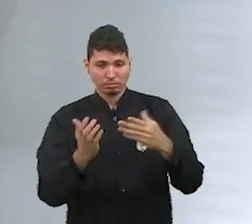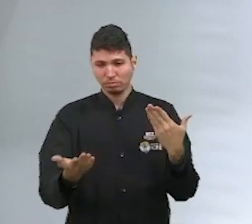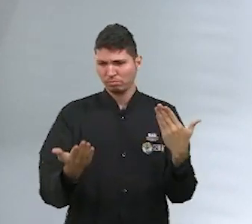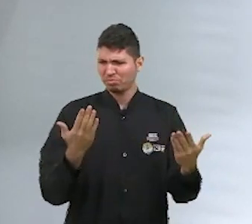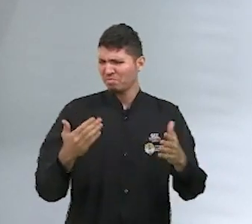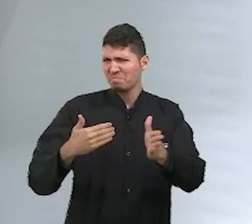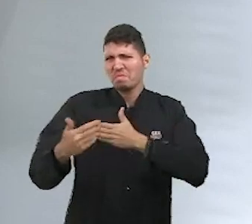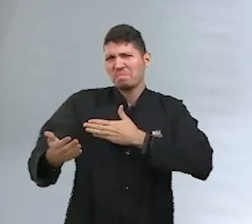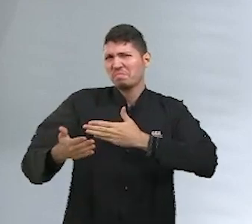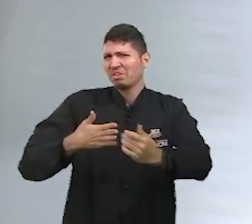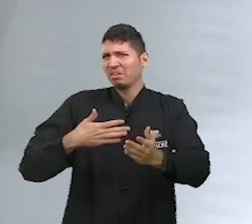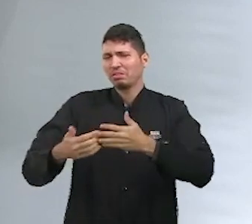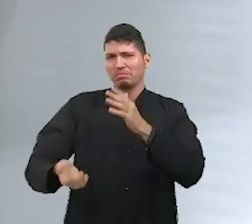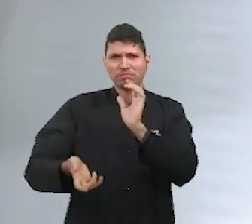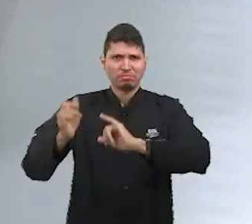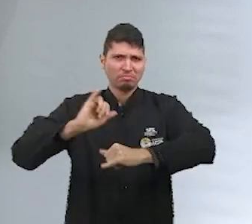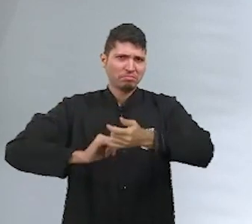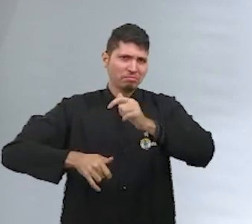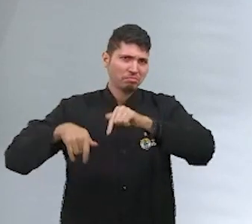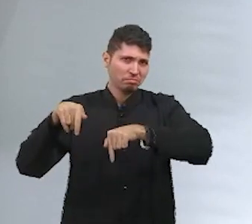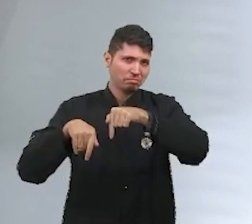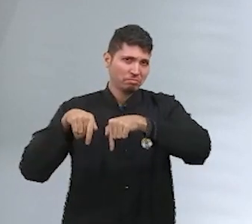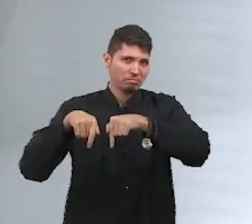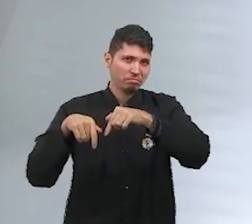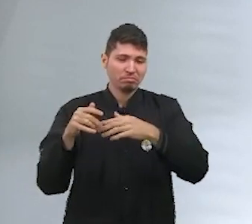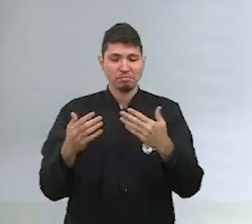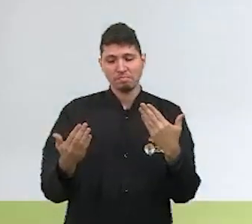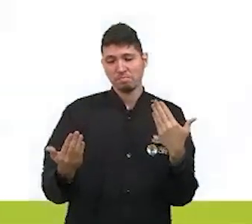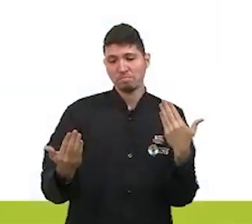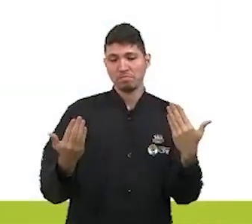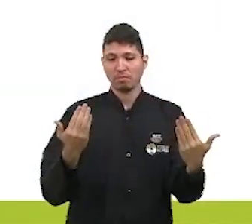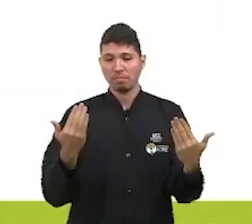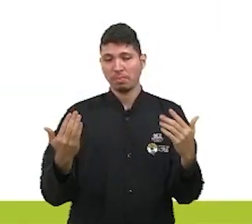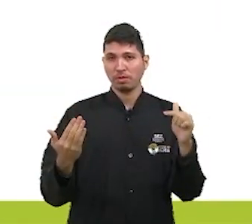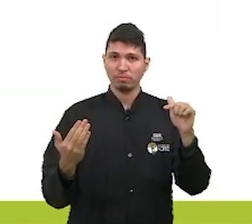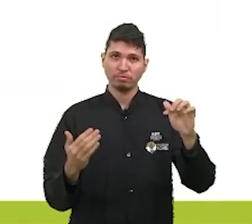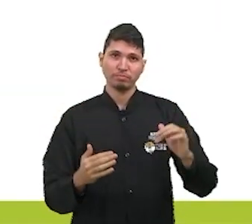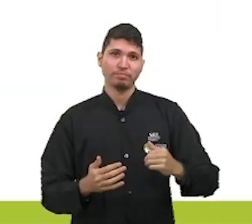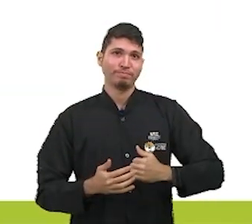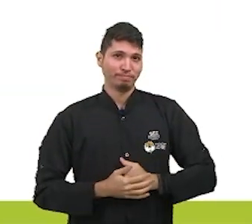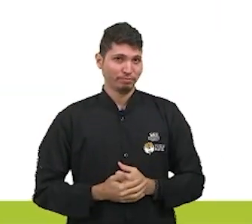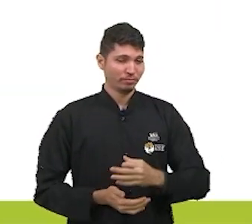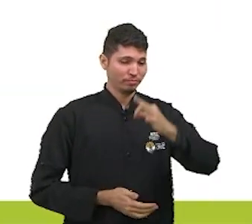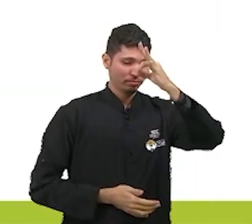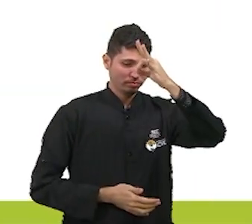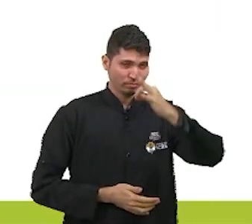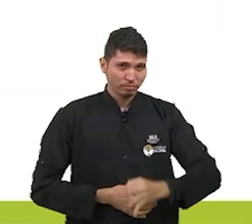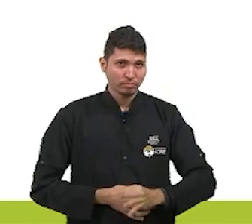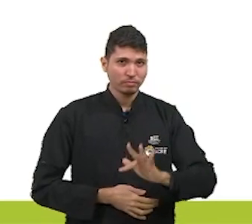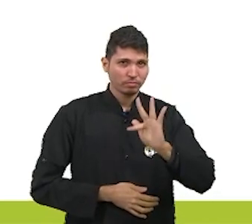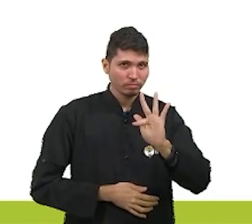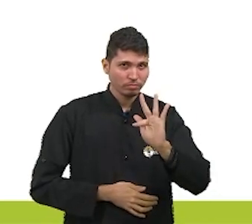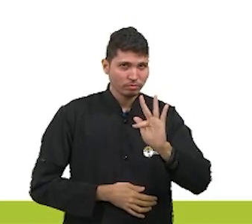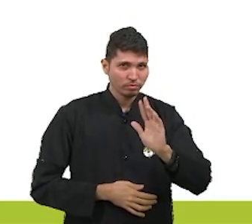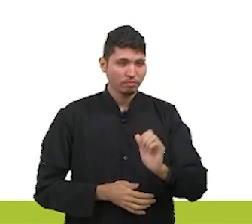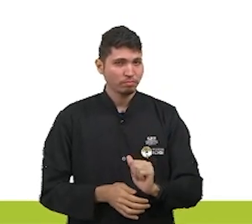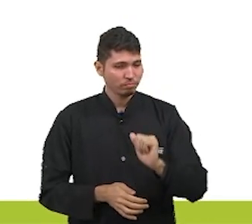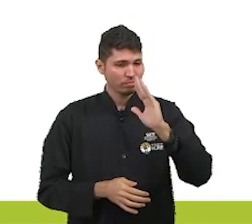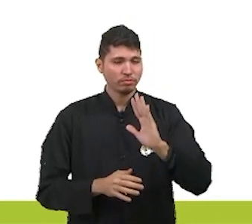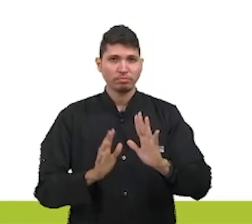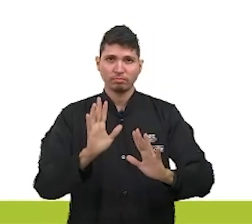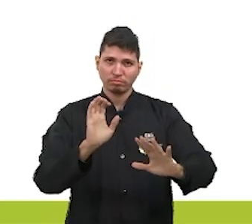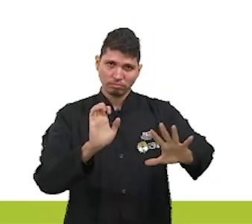qualquer outro elemento químico, tá? Então, entre boro e flúor, com certeza, flúor é o elemento